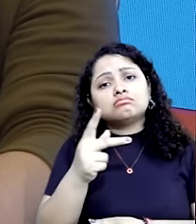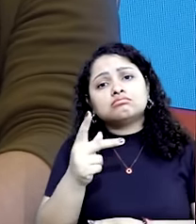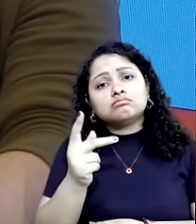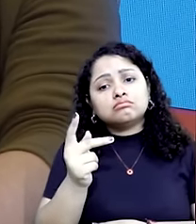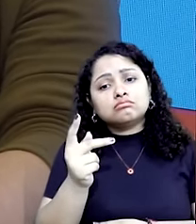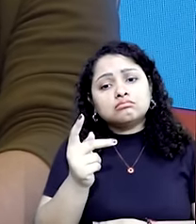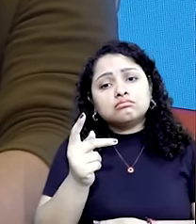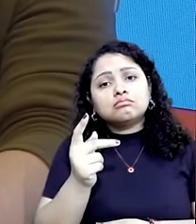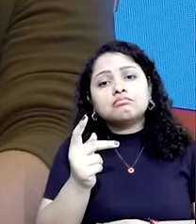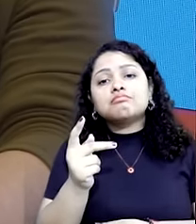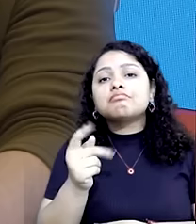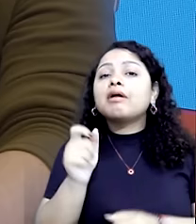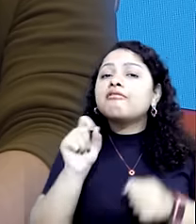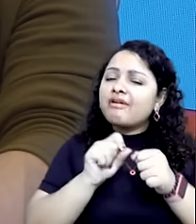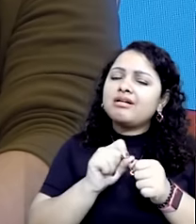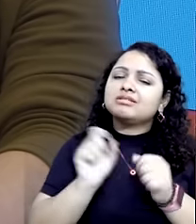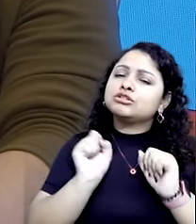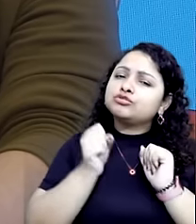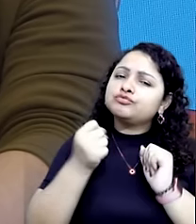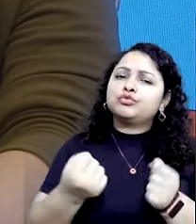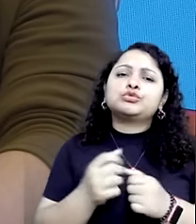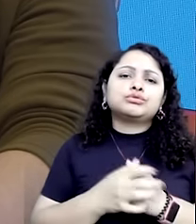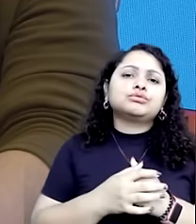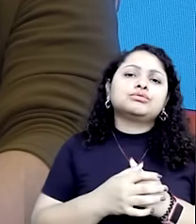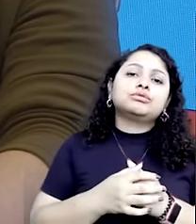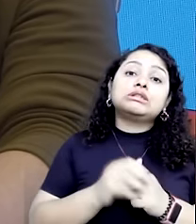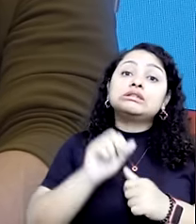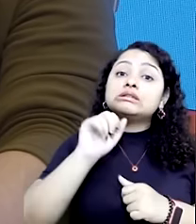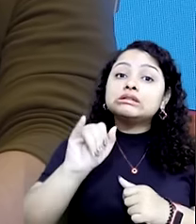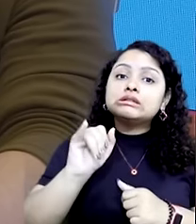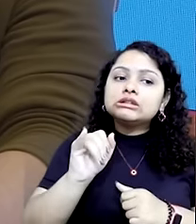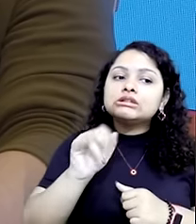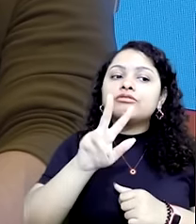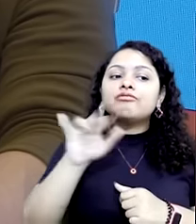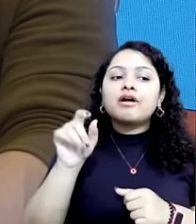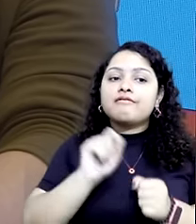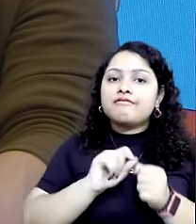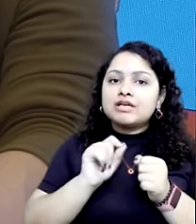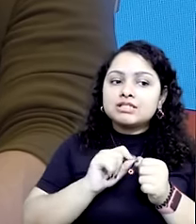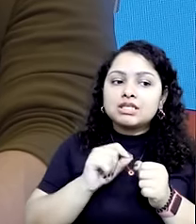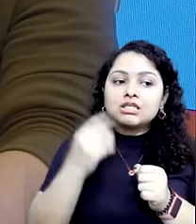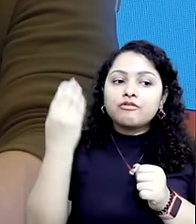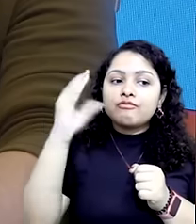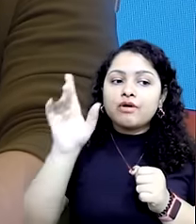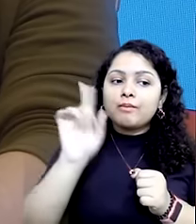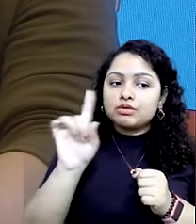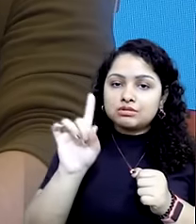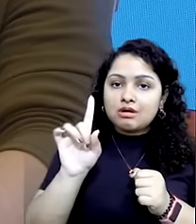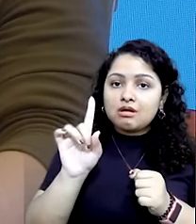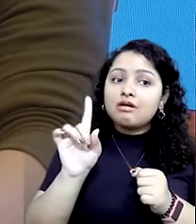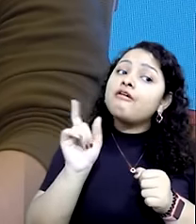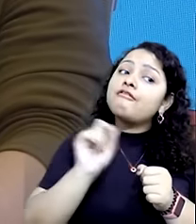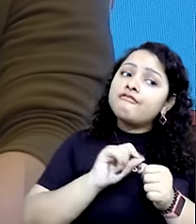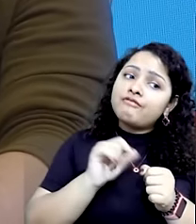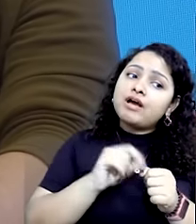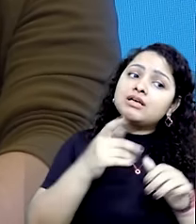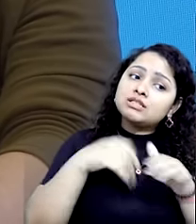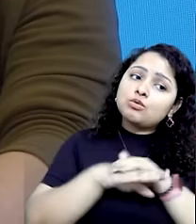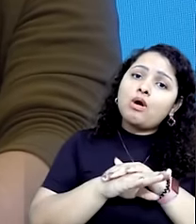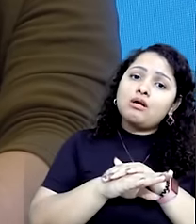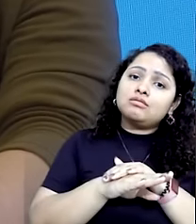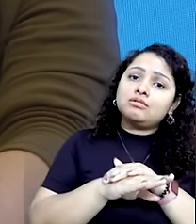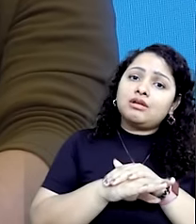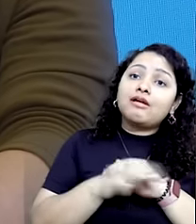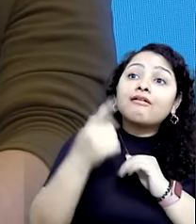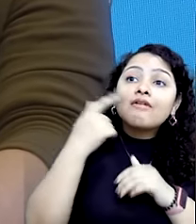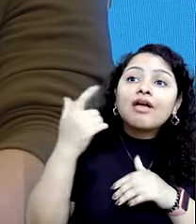você vai fazer e não vai postar na tua rede social faz e guarda eí vai vindo a evolução né nesse primeiro momento faz e guarda porque por exemplo